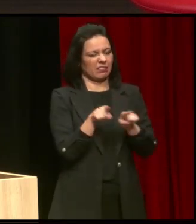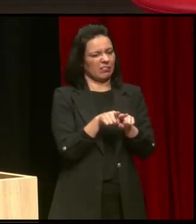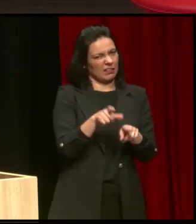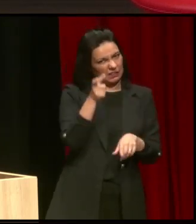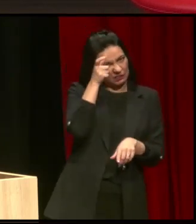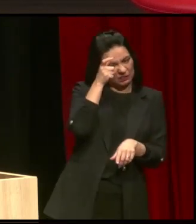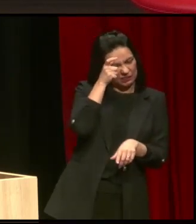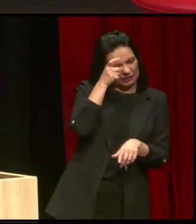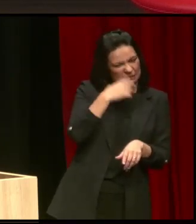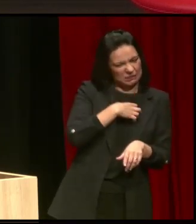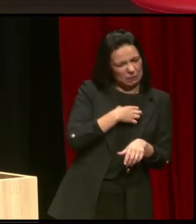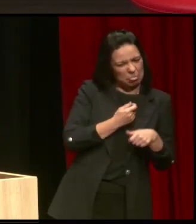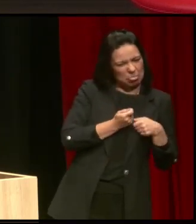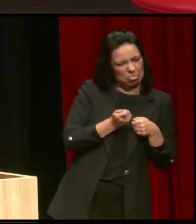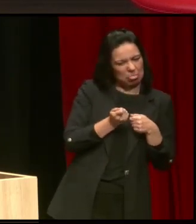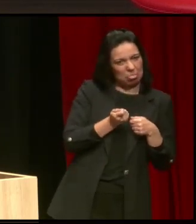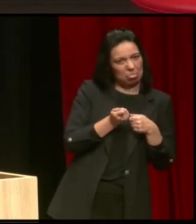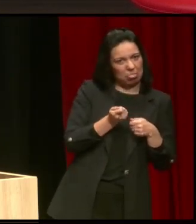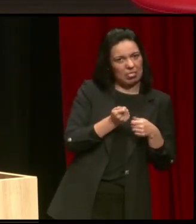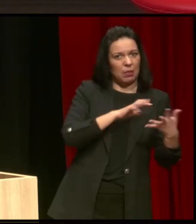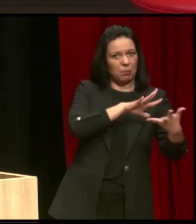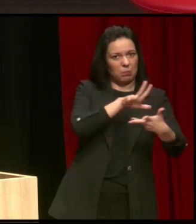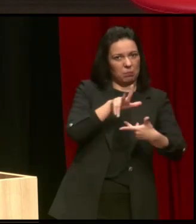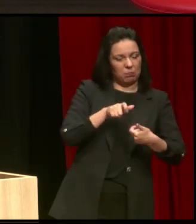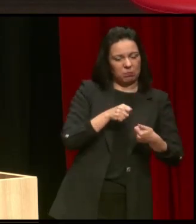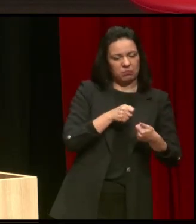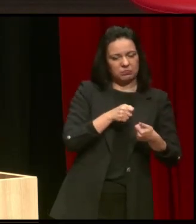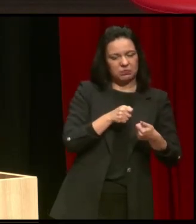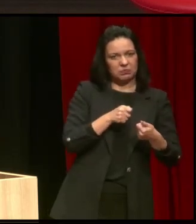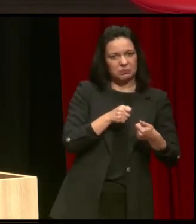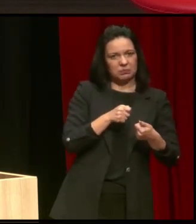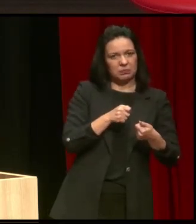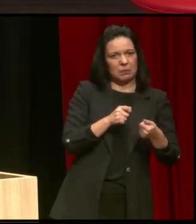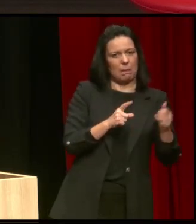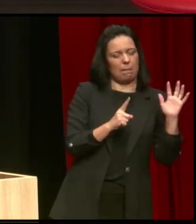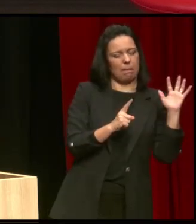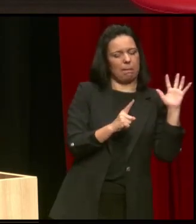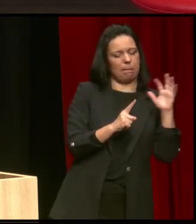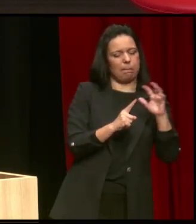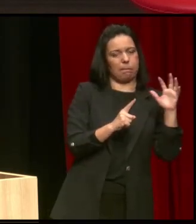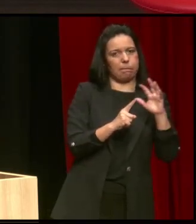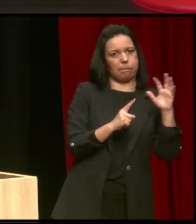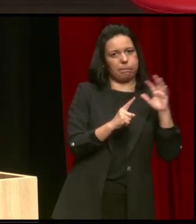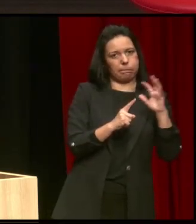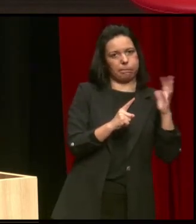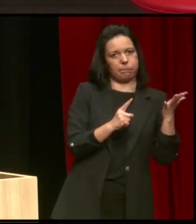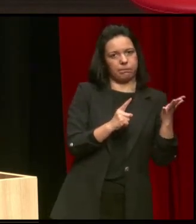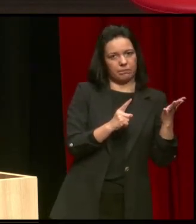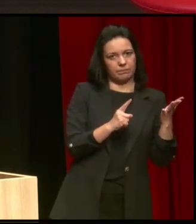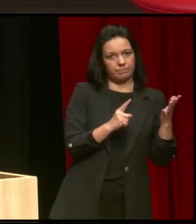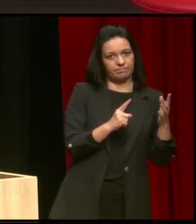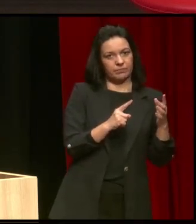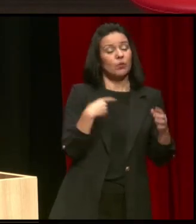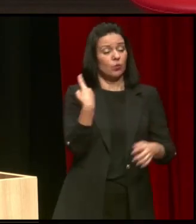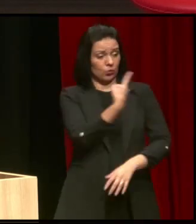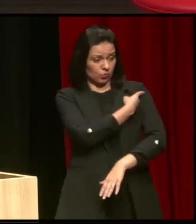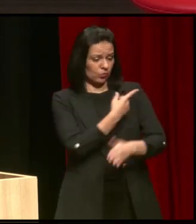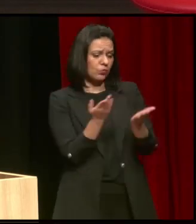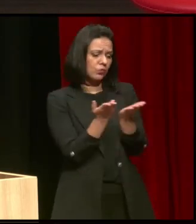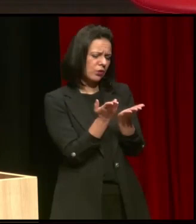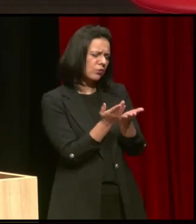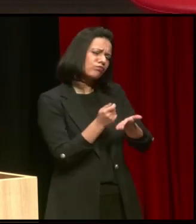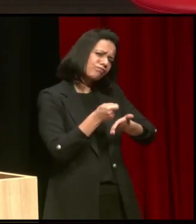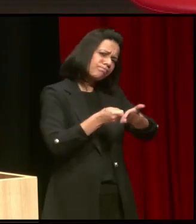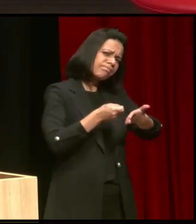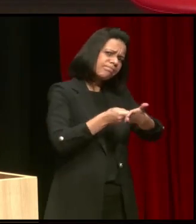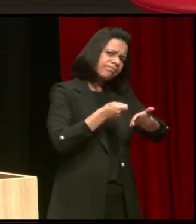né? O mundo ajuda. Então, essa é a nossa luta diária, como cristão.